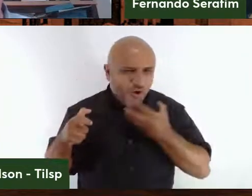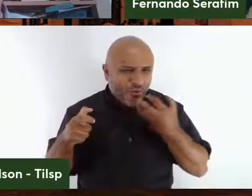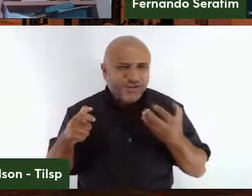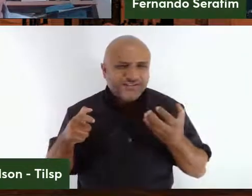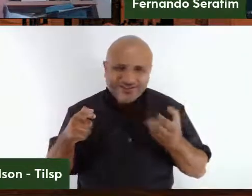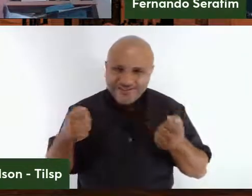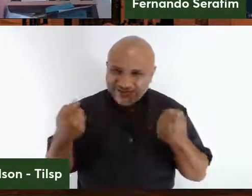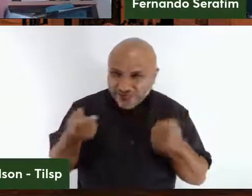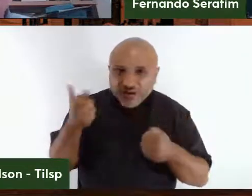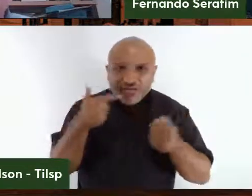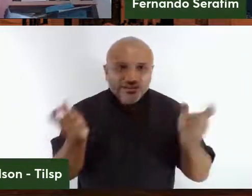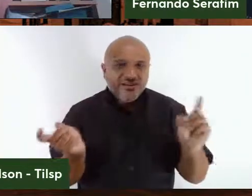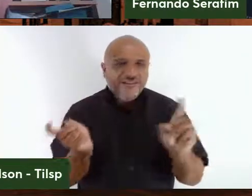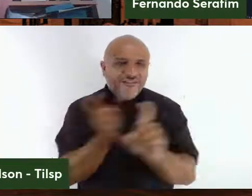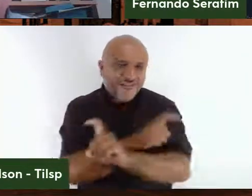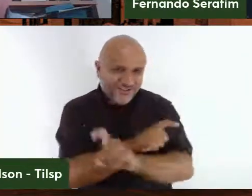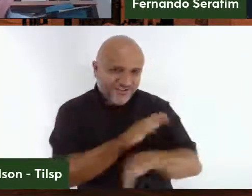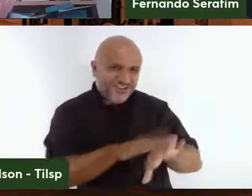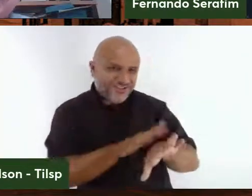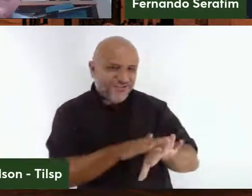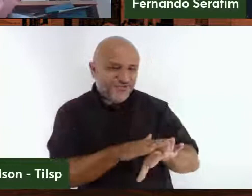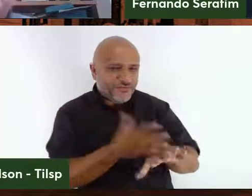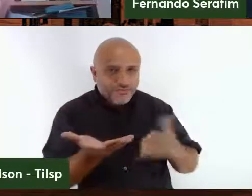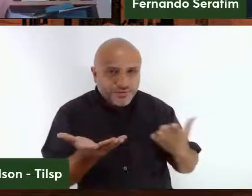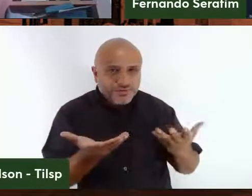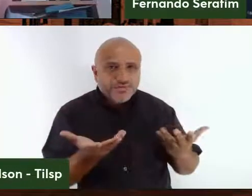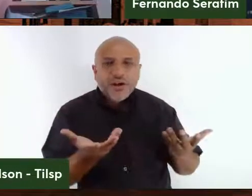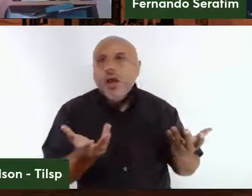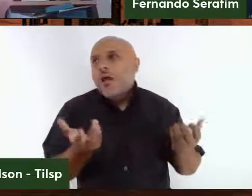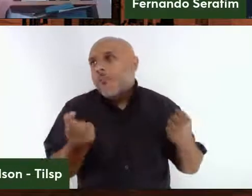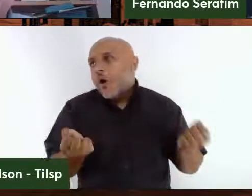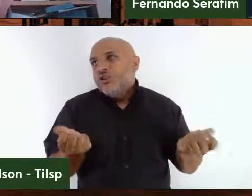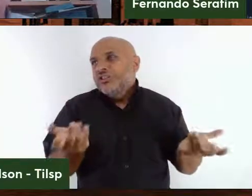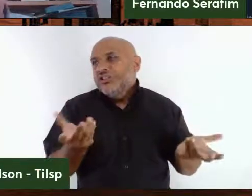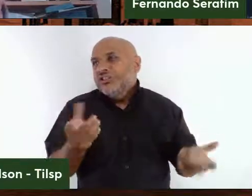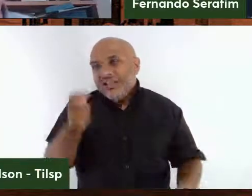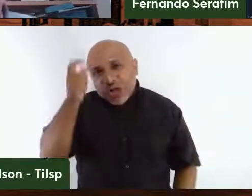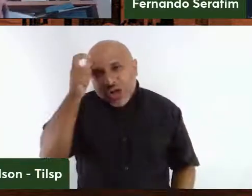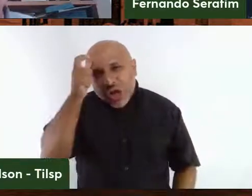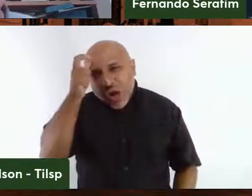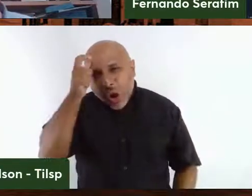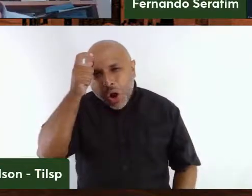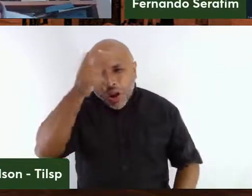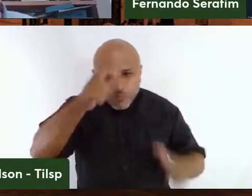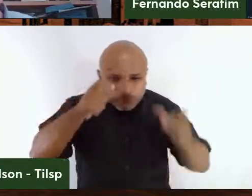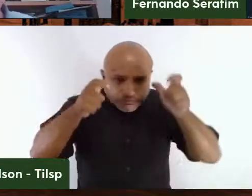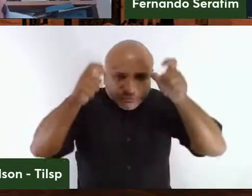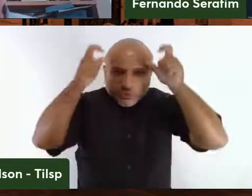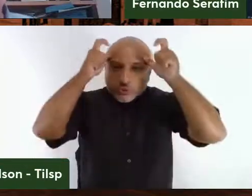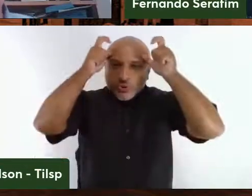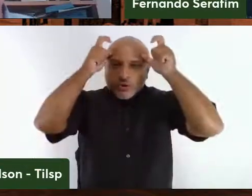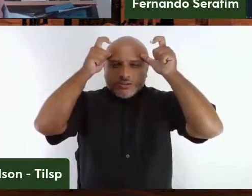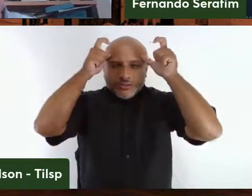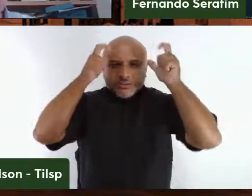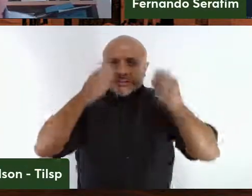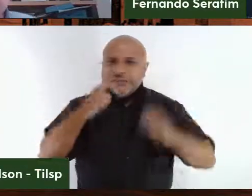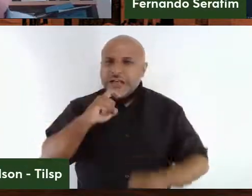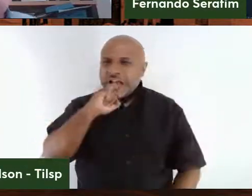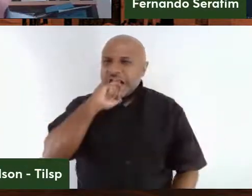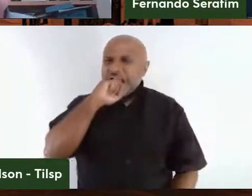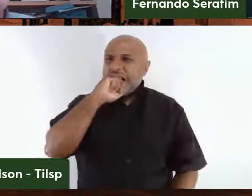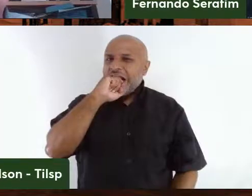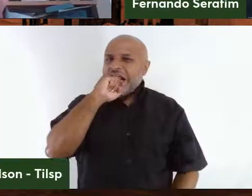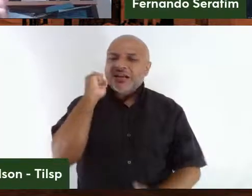pode ser figurativo, uhum. né? Pode ser o demônio do ciúme, uhum. da